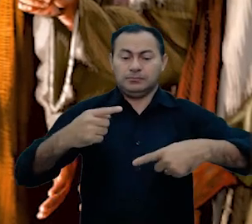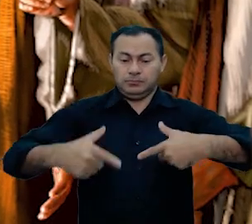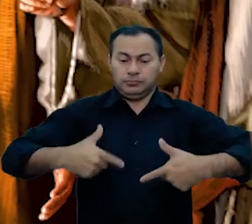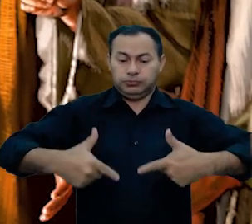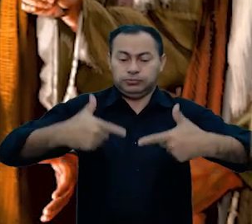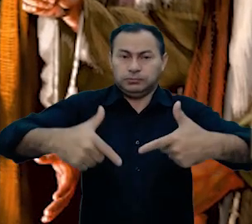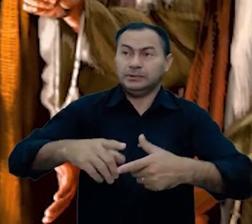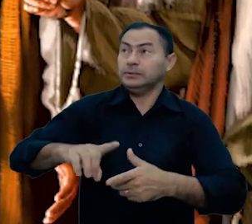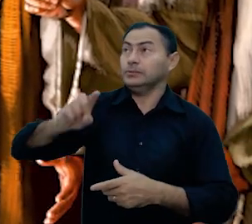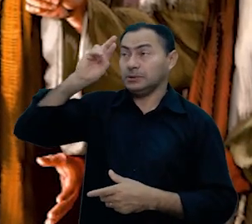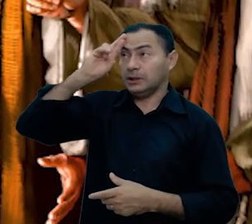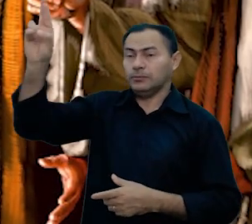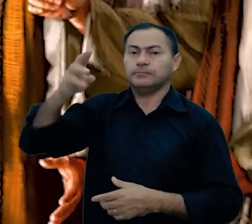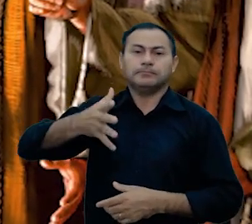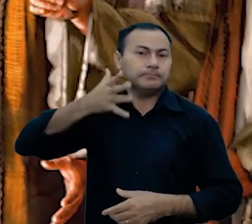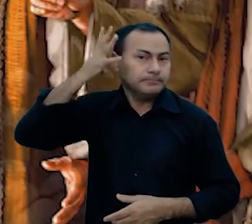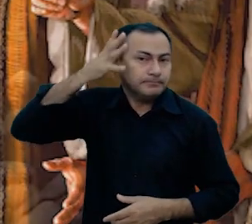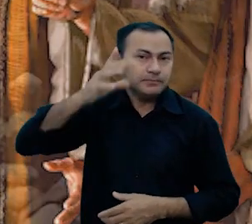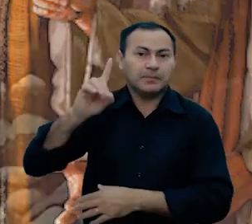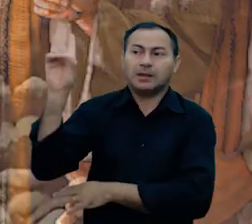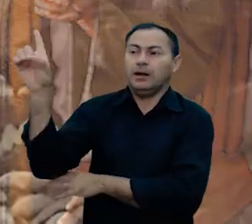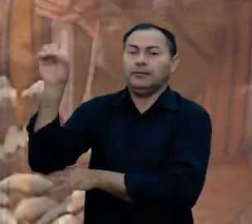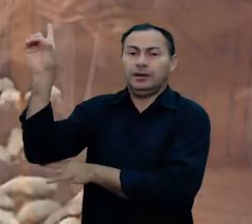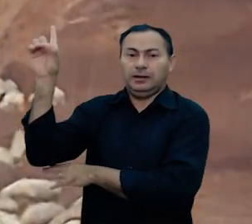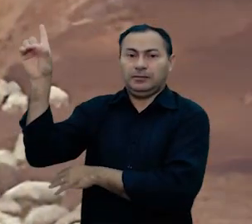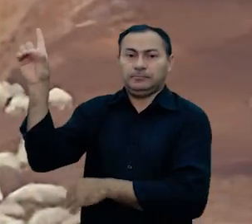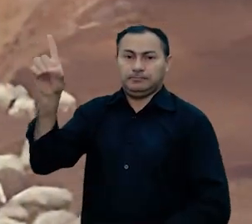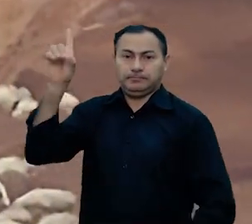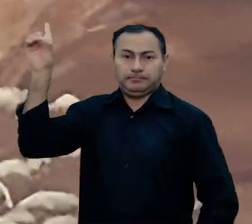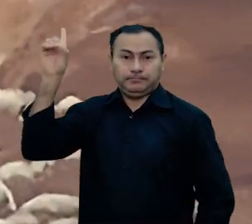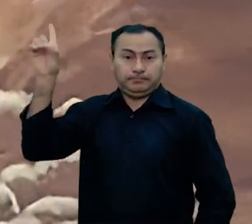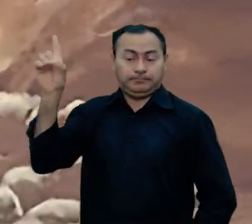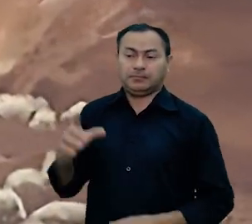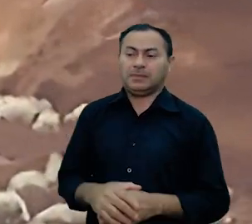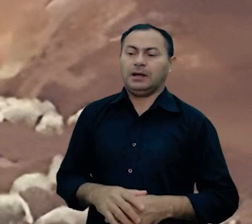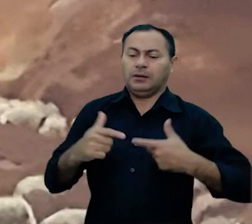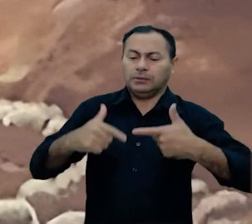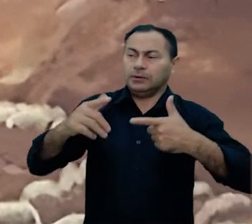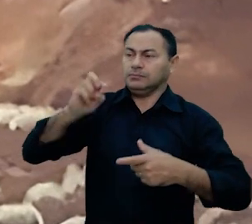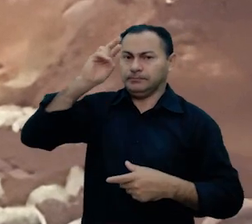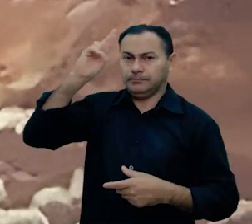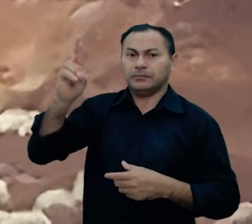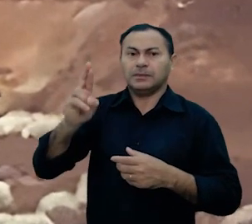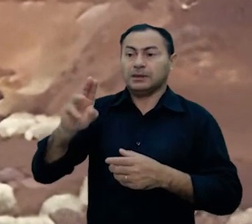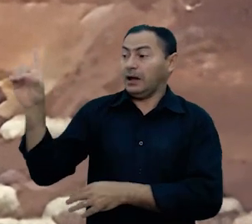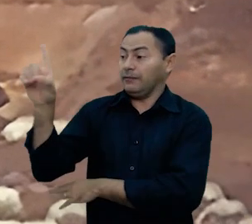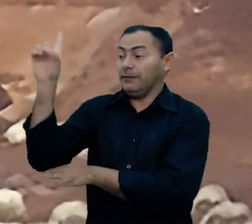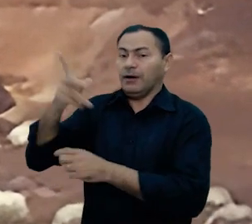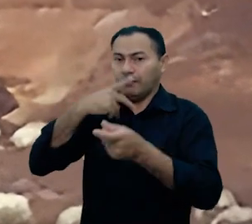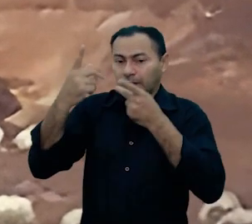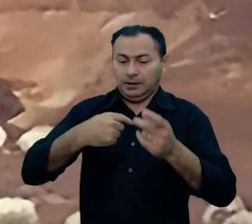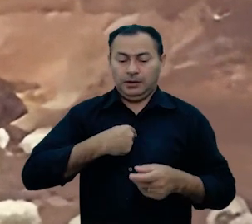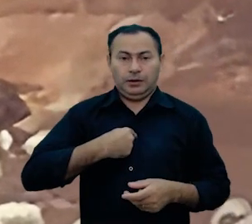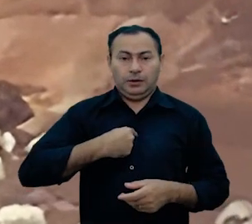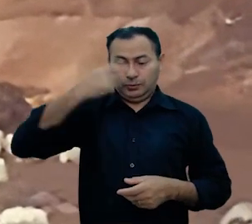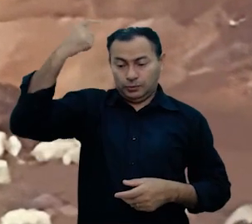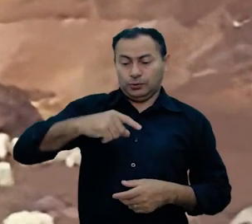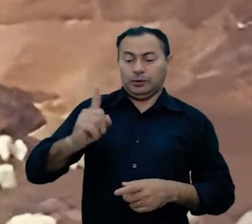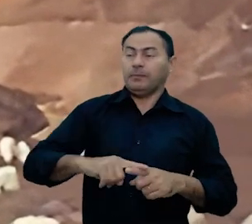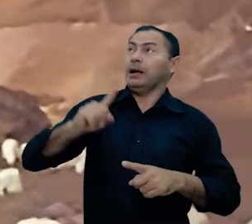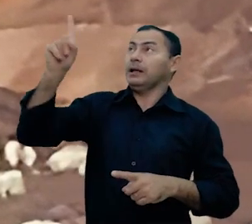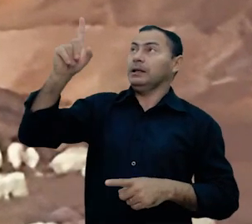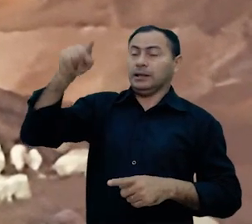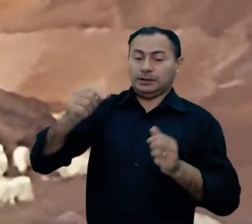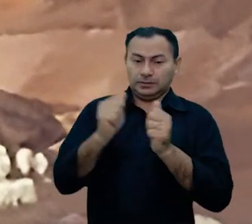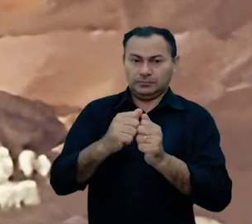Senhor. Esse foi o grande discurso de Davi. Para ele a batalha era do Senhor. Ele queria dizer, eu não sou, mas Deus